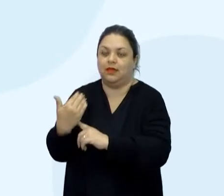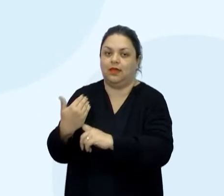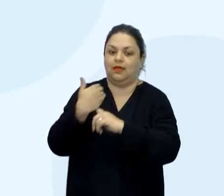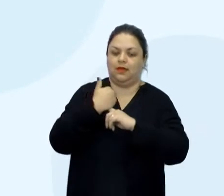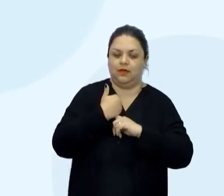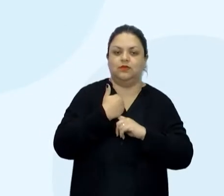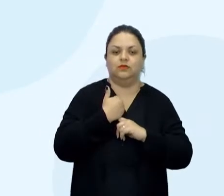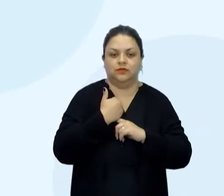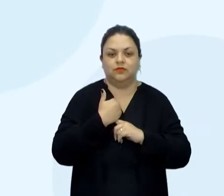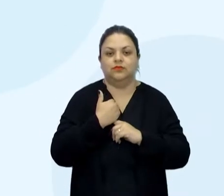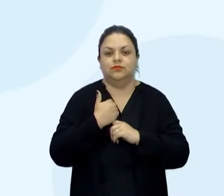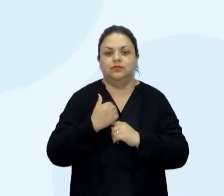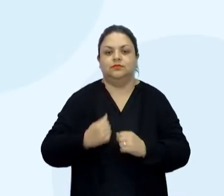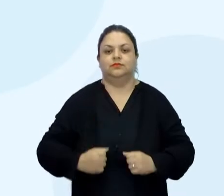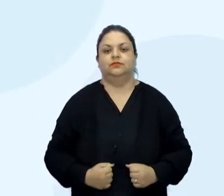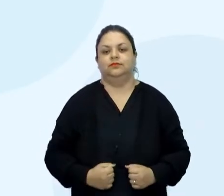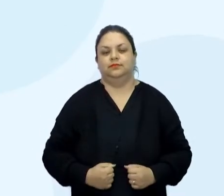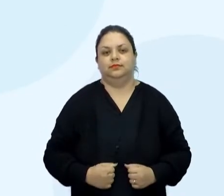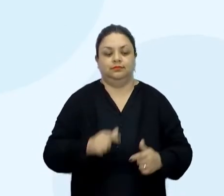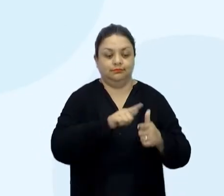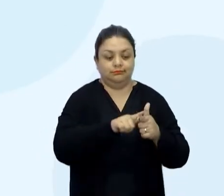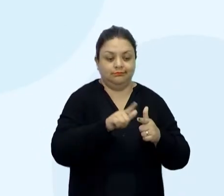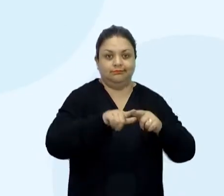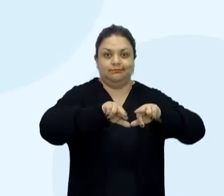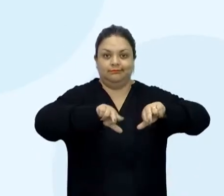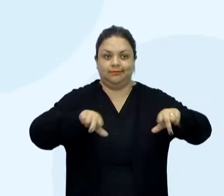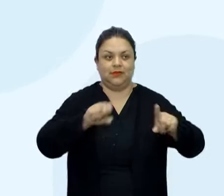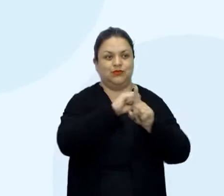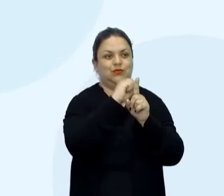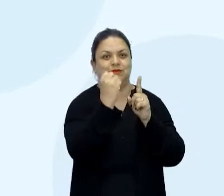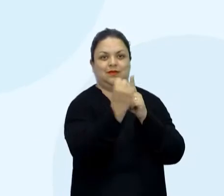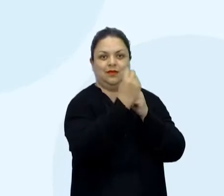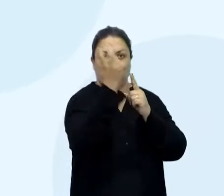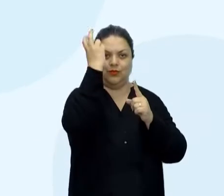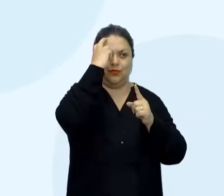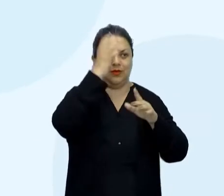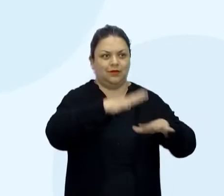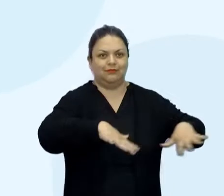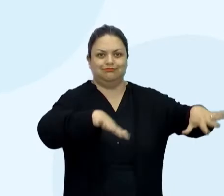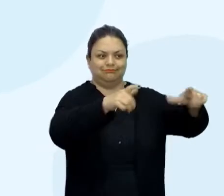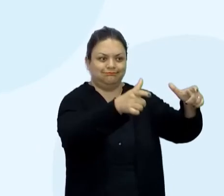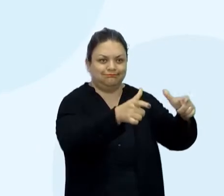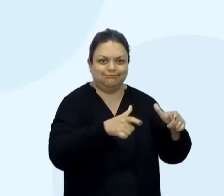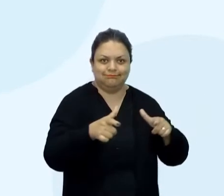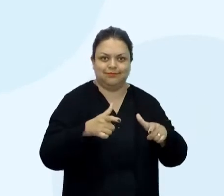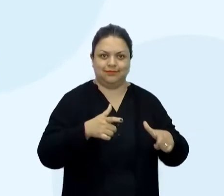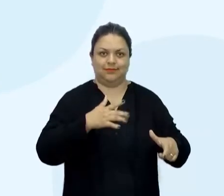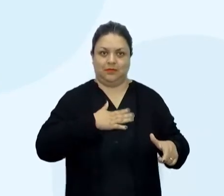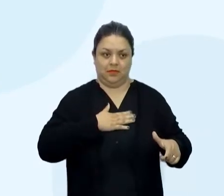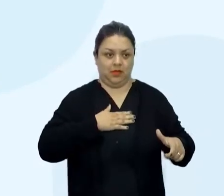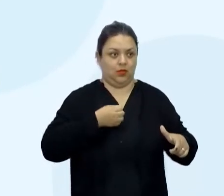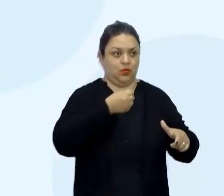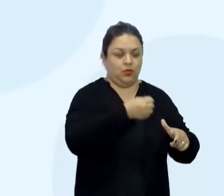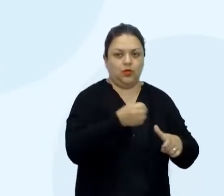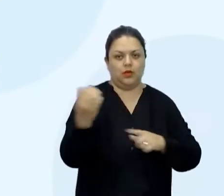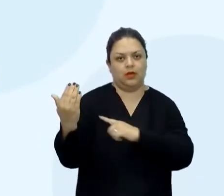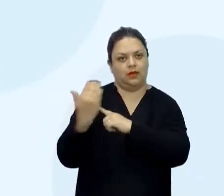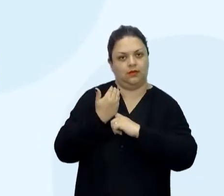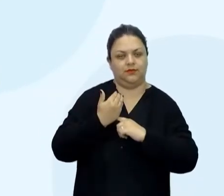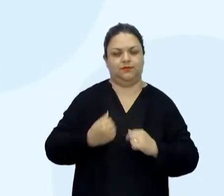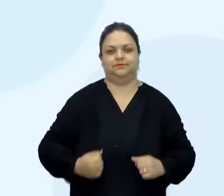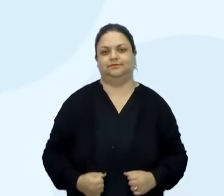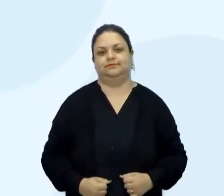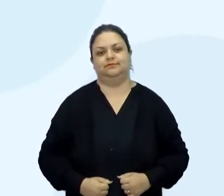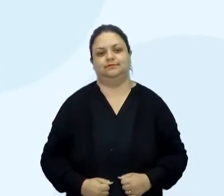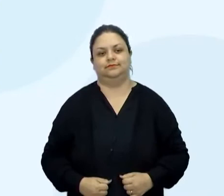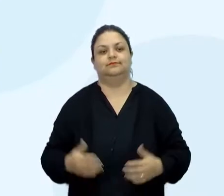intervenção aí sobre problemas aí socioculturais e ambientais, tá? E aí a gente vem para o nosso